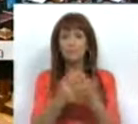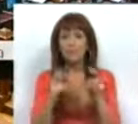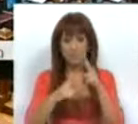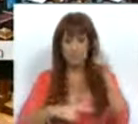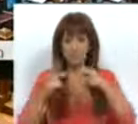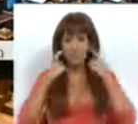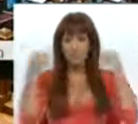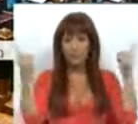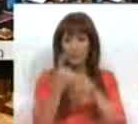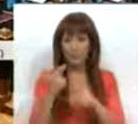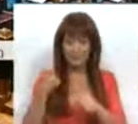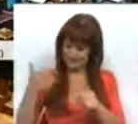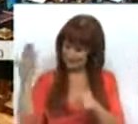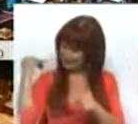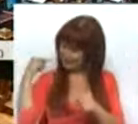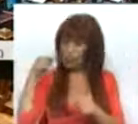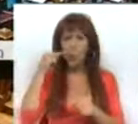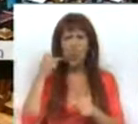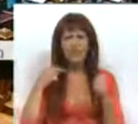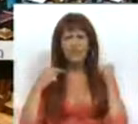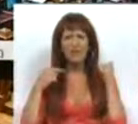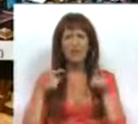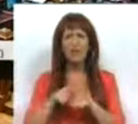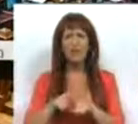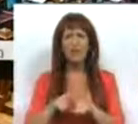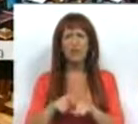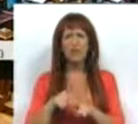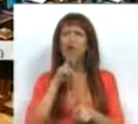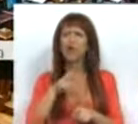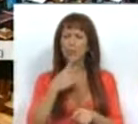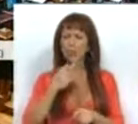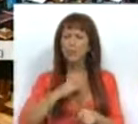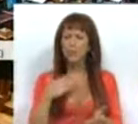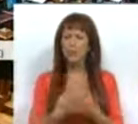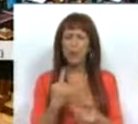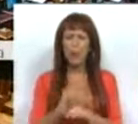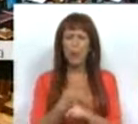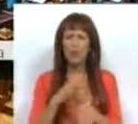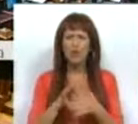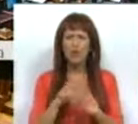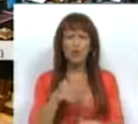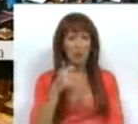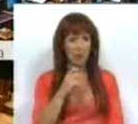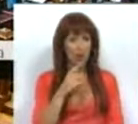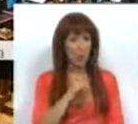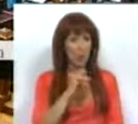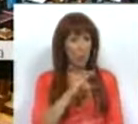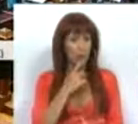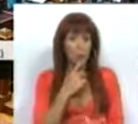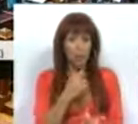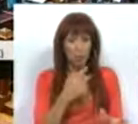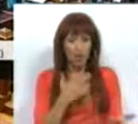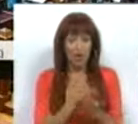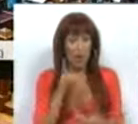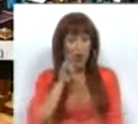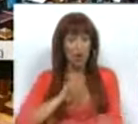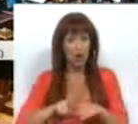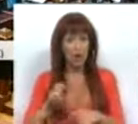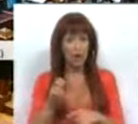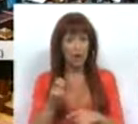Obras Públicas justamente na passada quarta-feira, onde deu plena resposta às questões colocadas pelo Bloco de Esquerda. Bastaria a Sra.